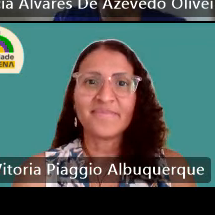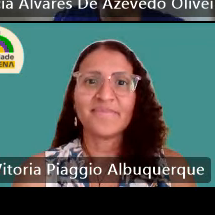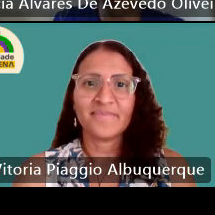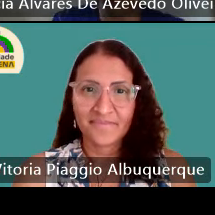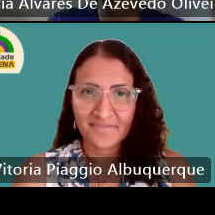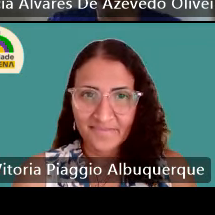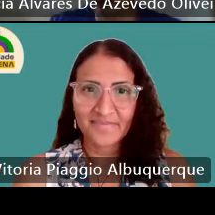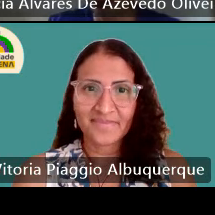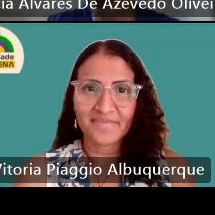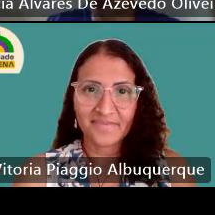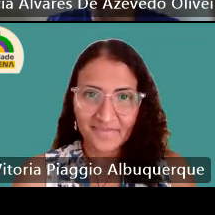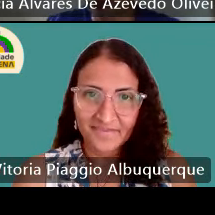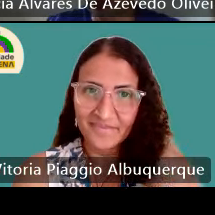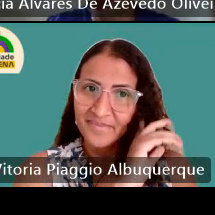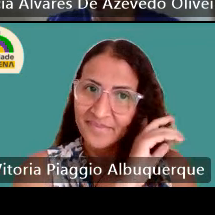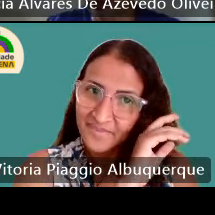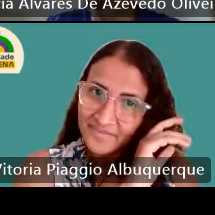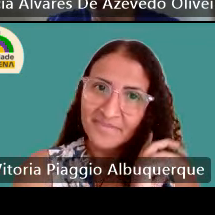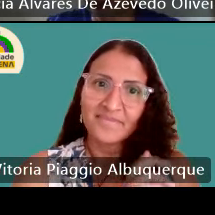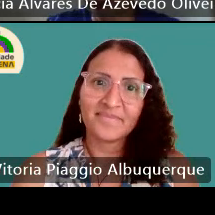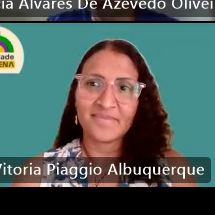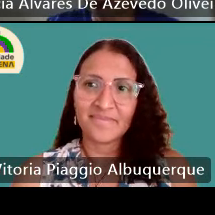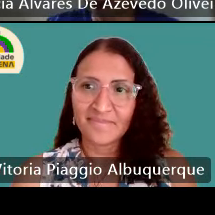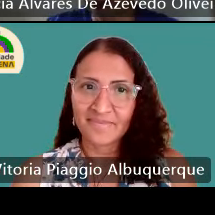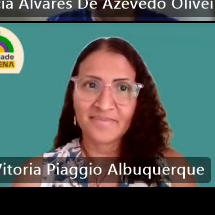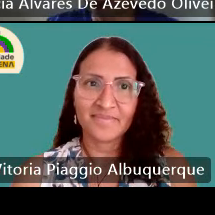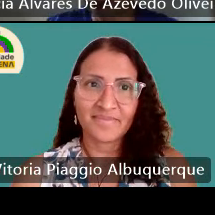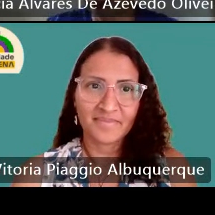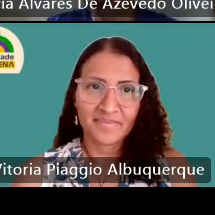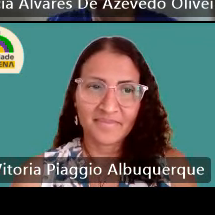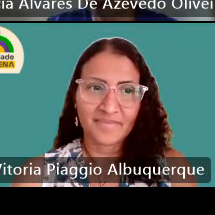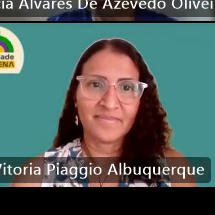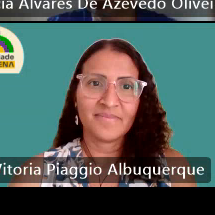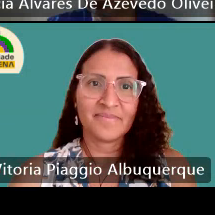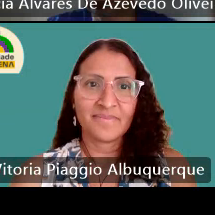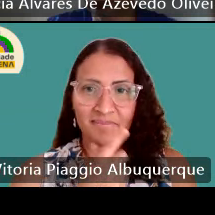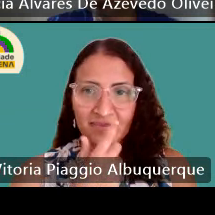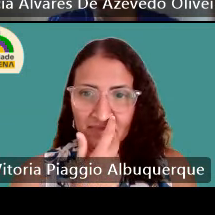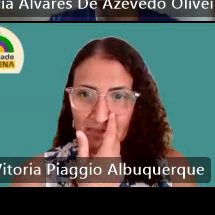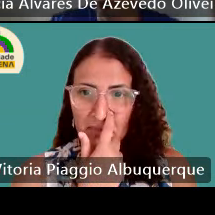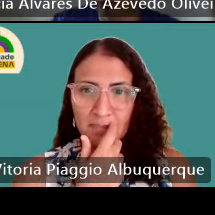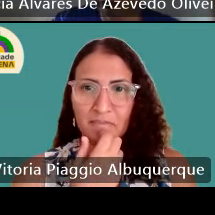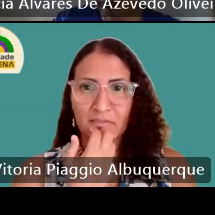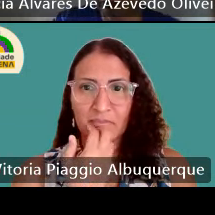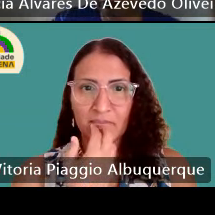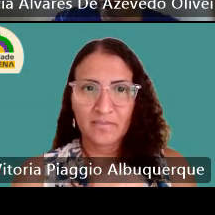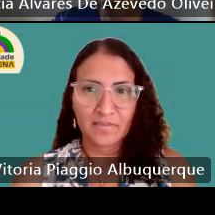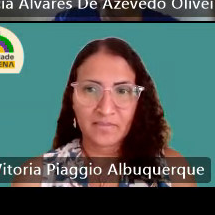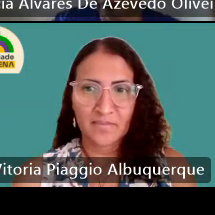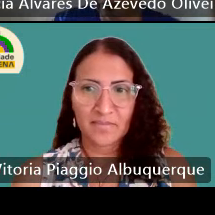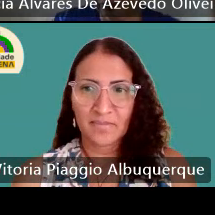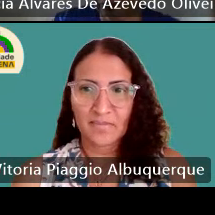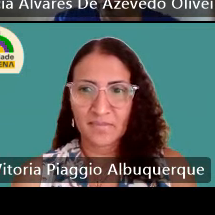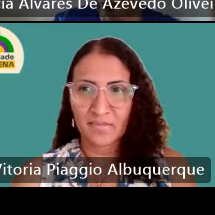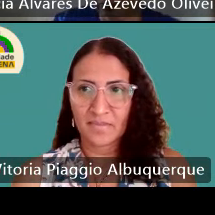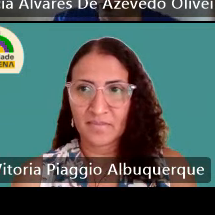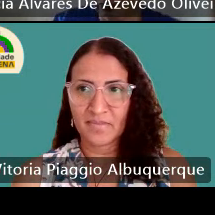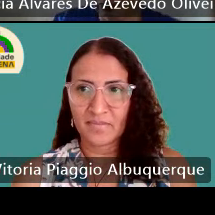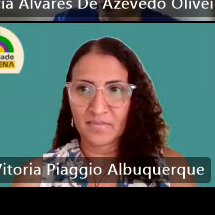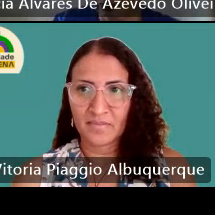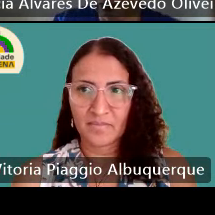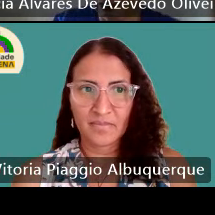que a não ação ela também seja responsabilidade né ela também seja responsabilização a gente tem a responsabilidade pela